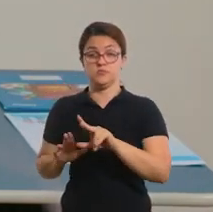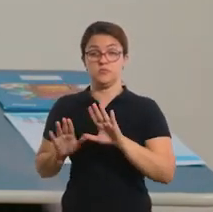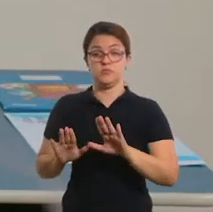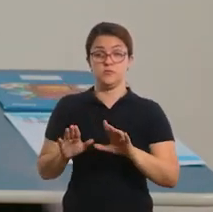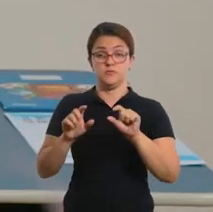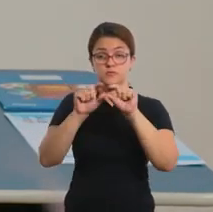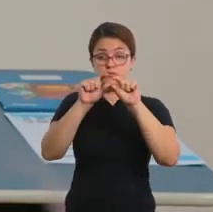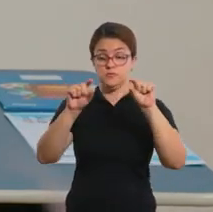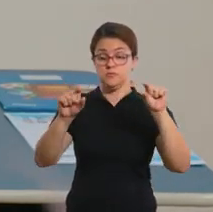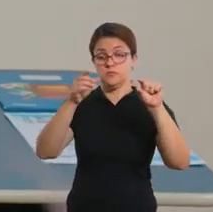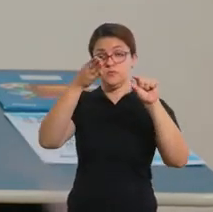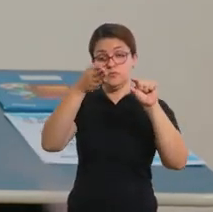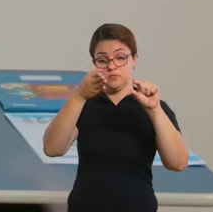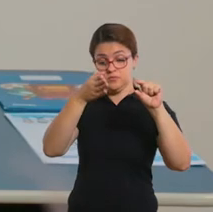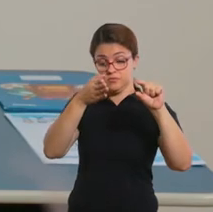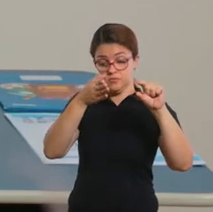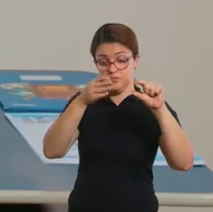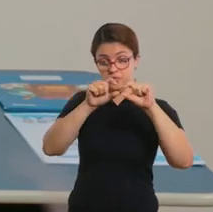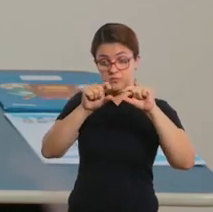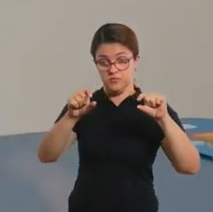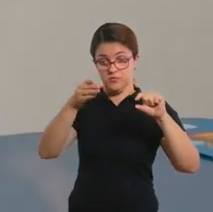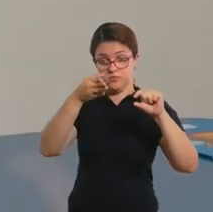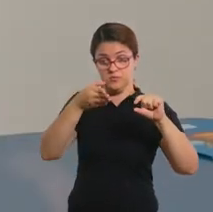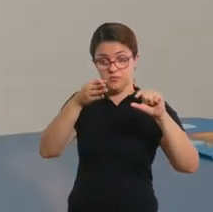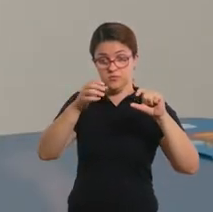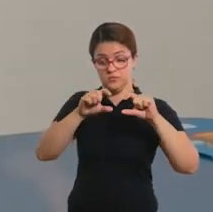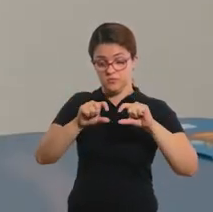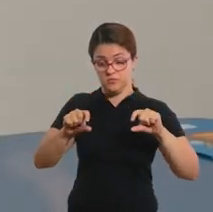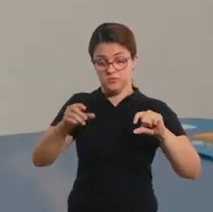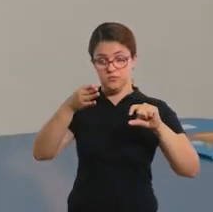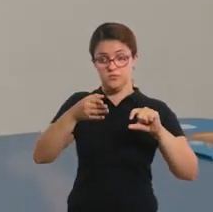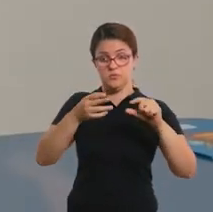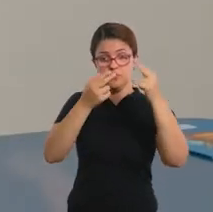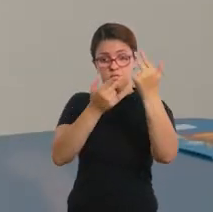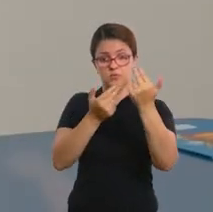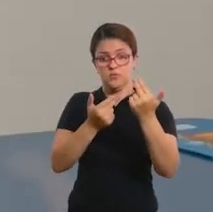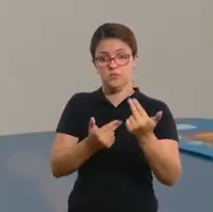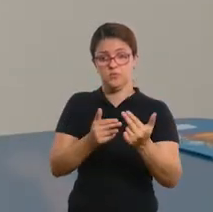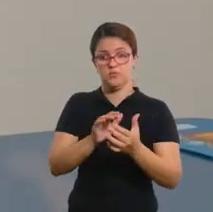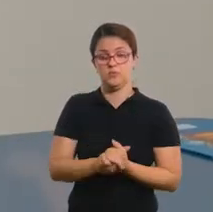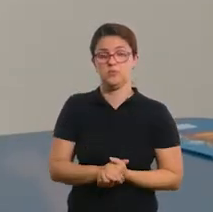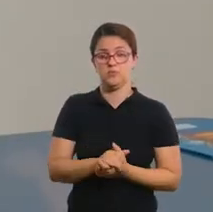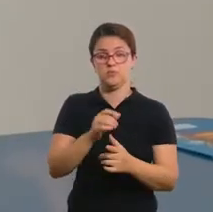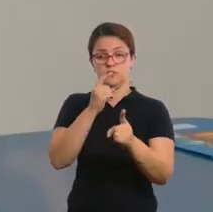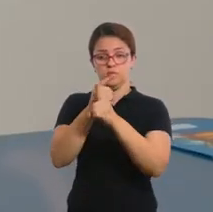mas utilizamos as mesmas partes. Nós podemos encontrar frações